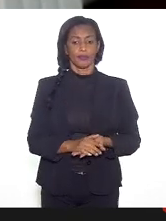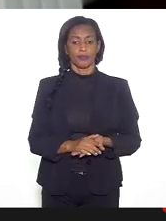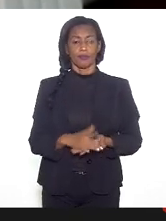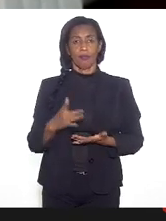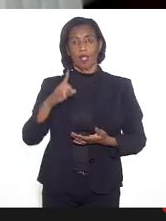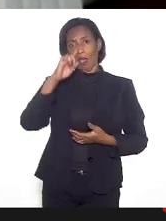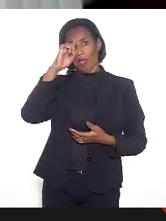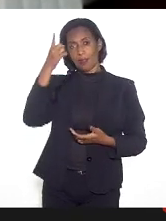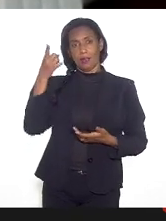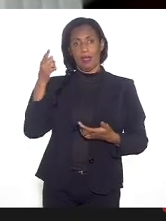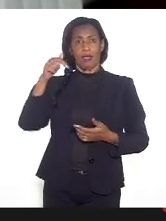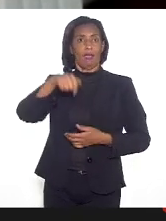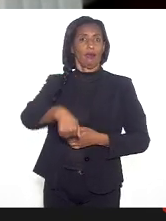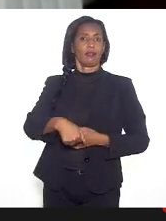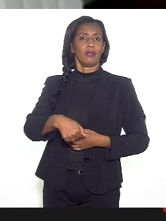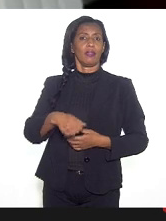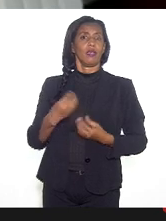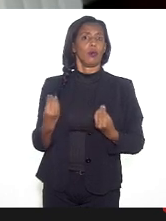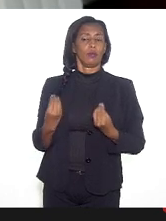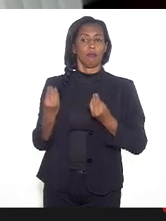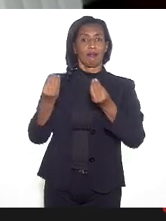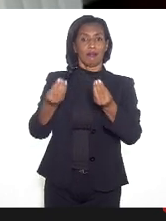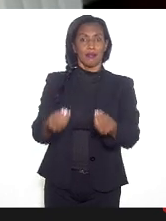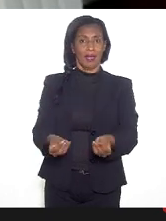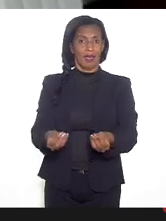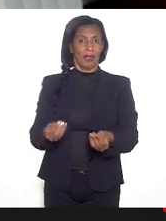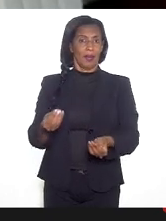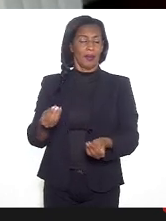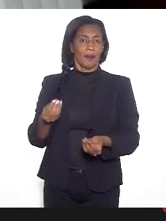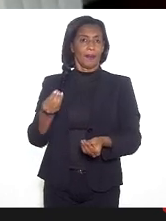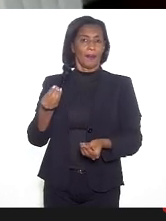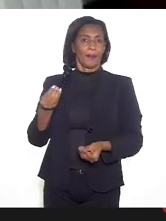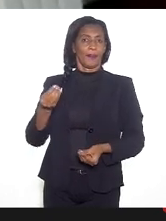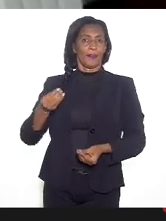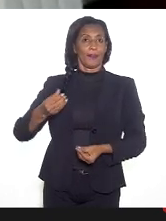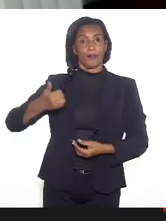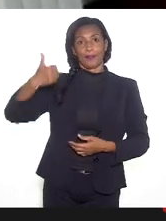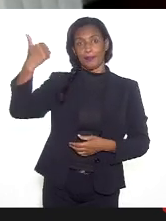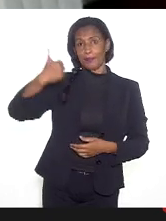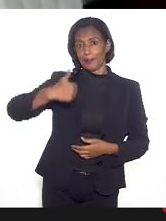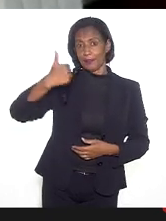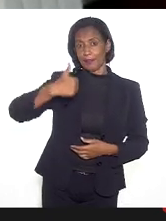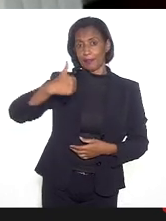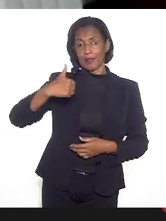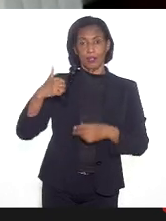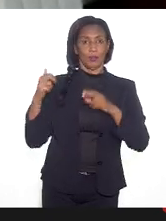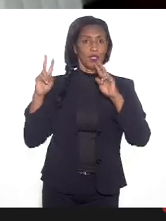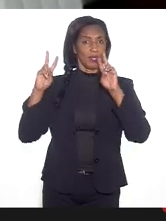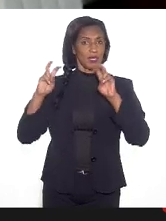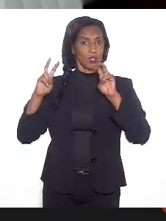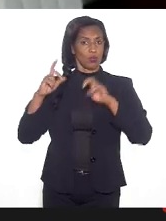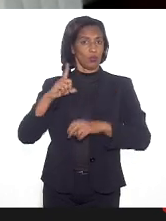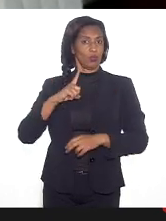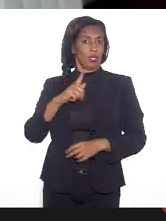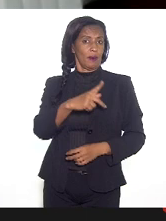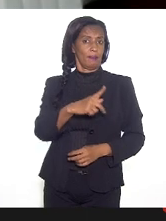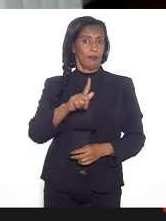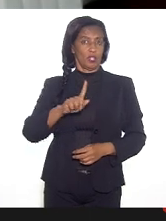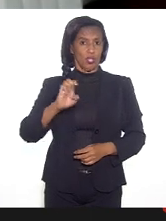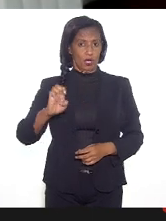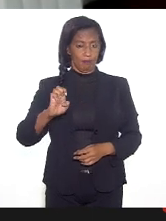a ideia aqui é assegurar a absoluta prioridade que esse assunto tem na Procuradoria-Geral do